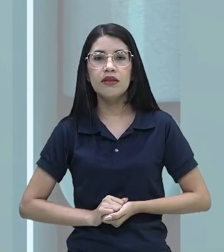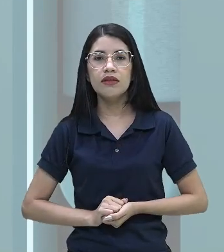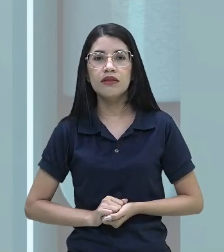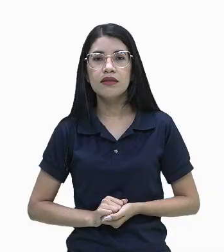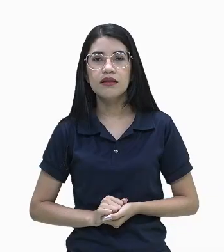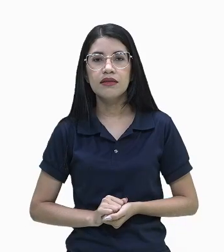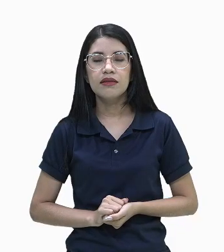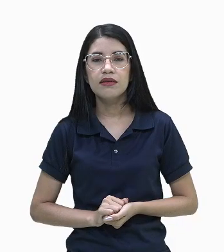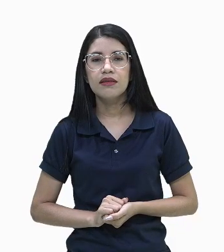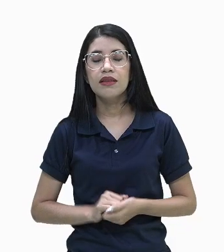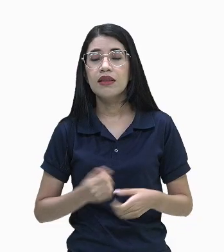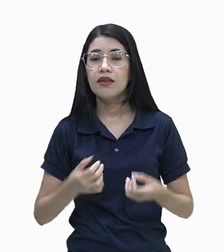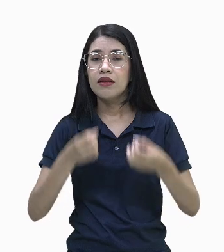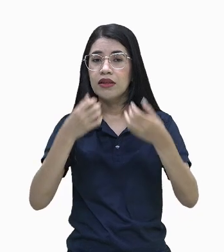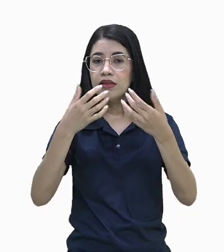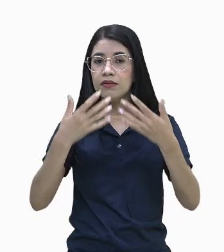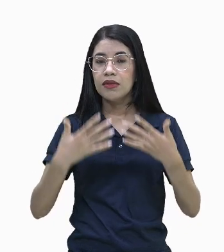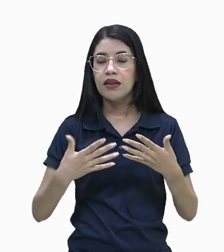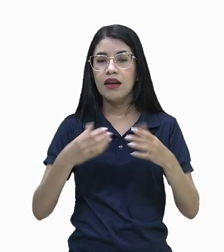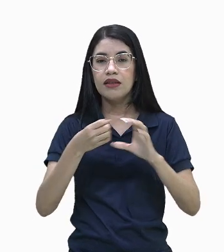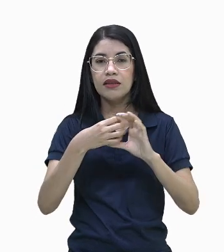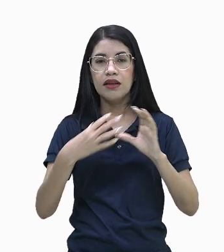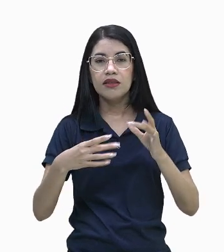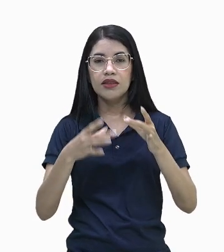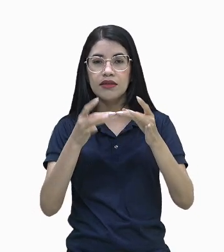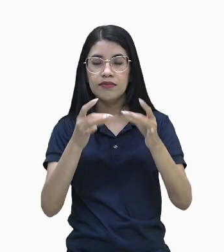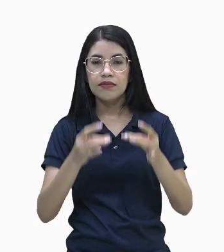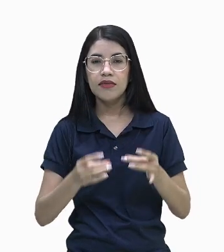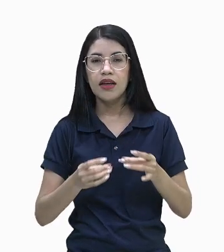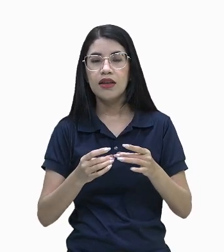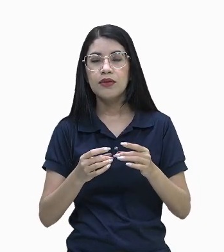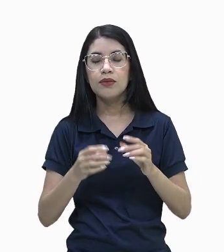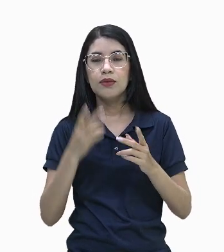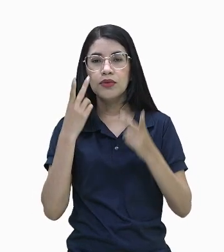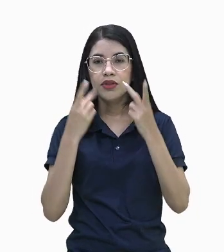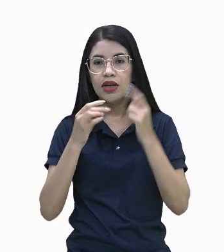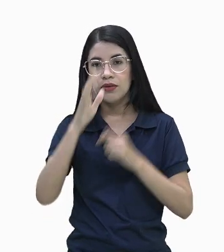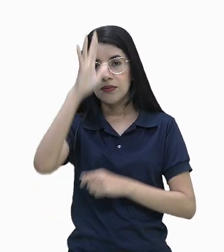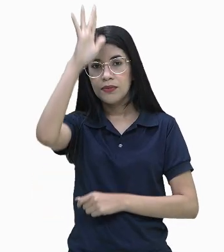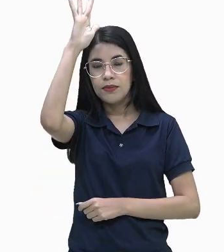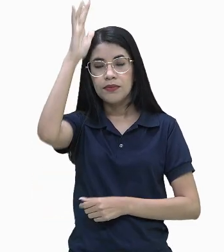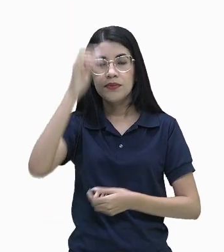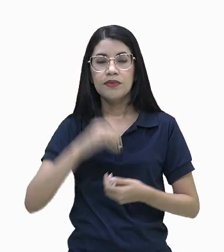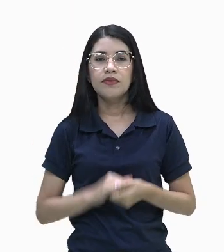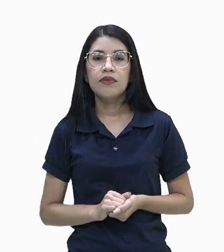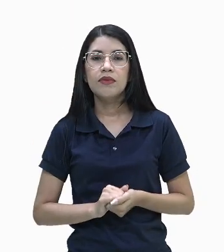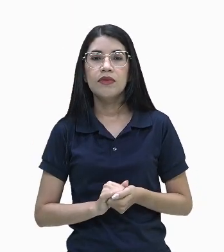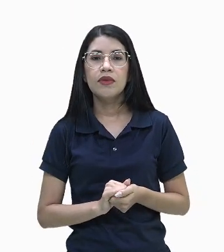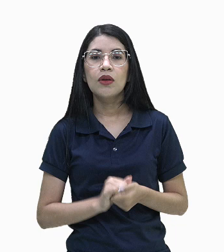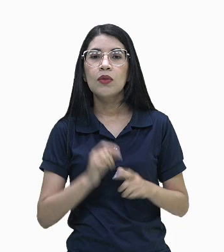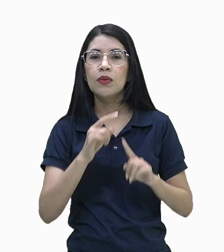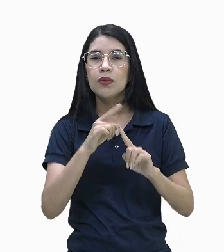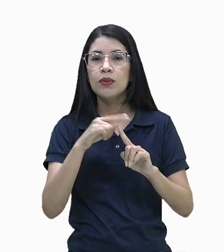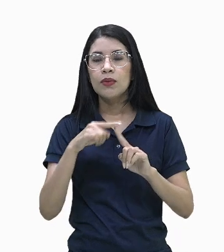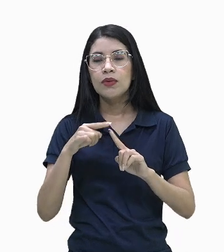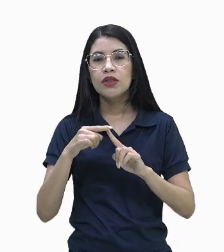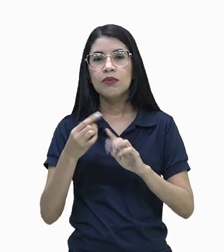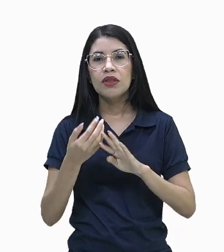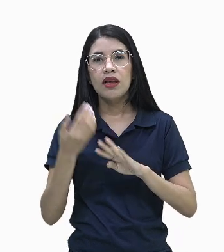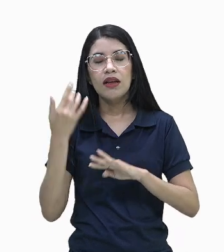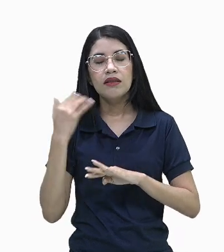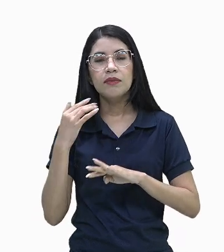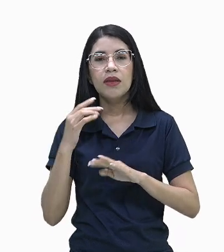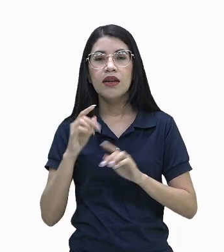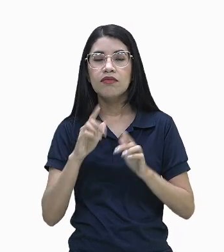nós podemos falar dessas características do teatro romano antigo? Gênero, né? O teatro desta época é